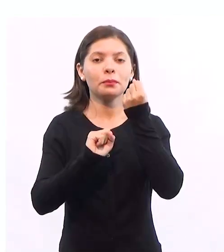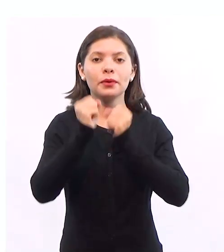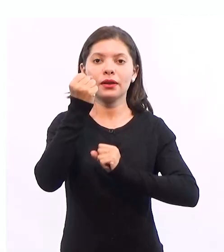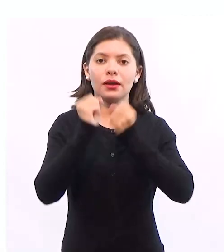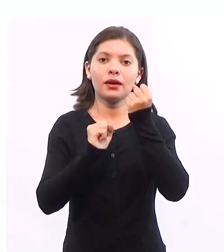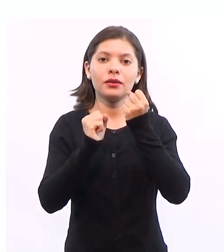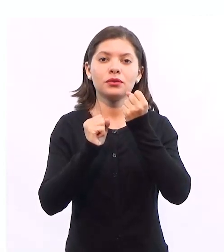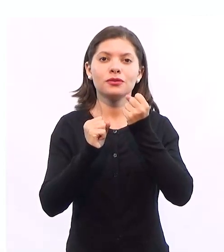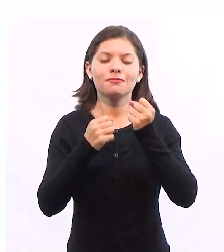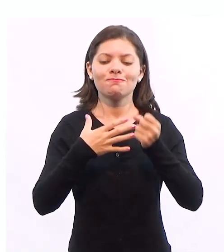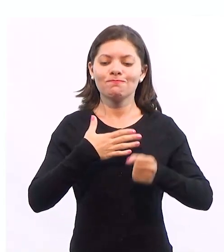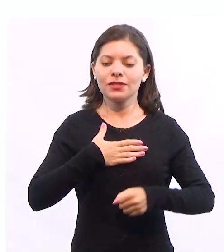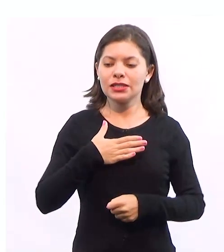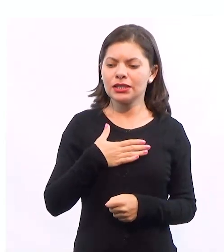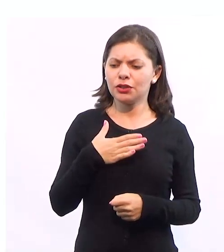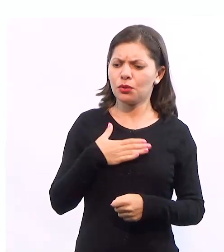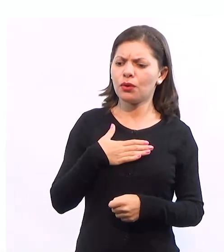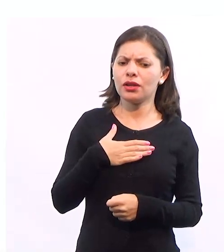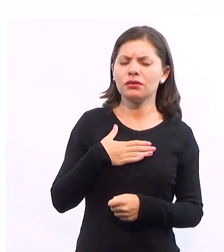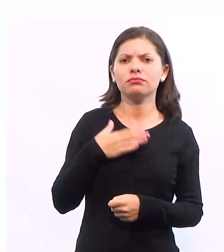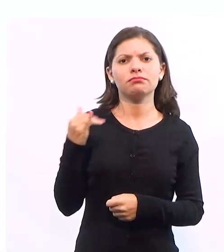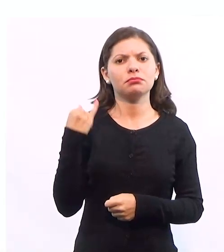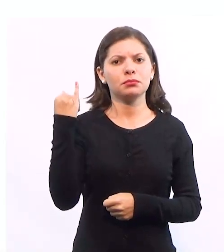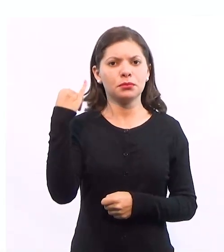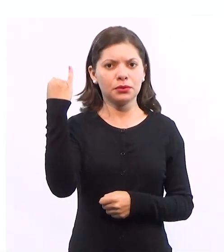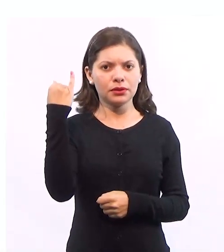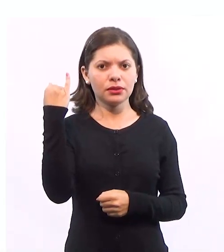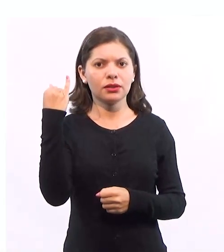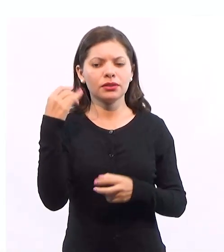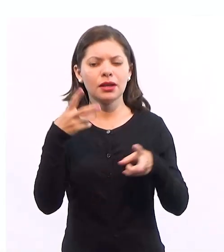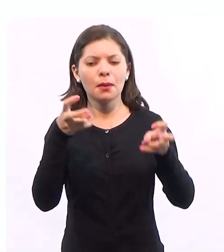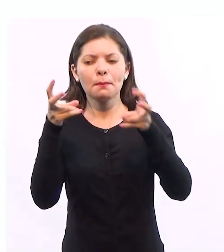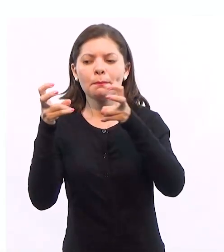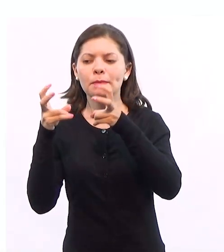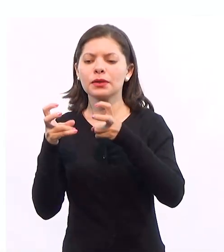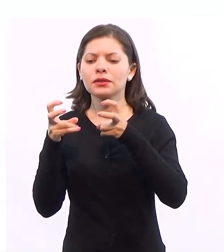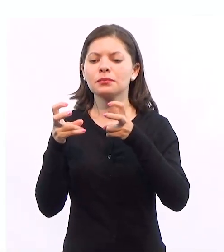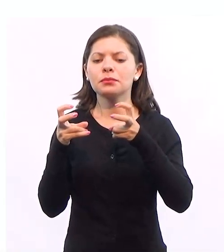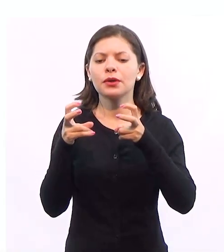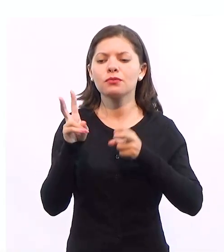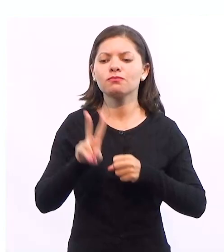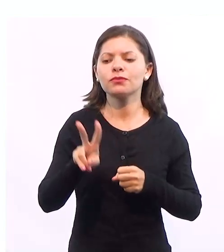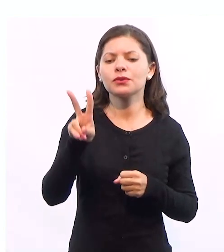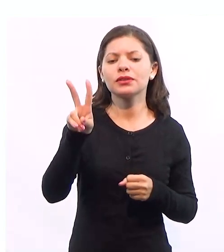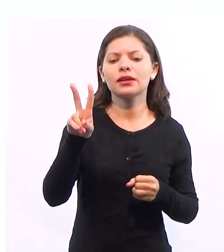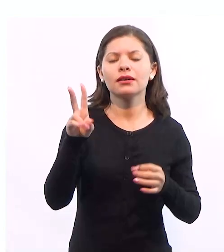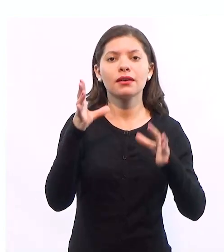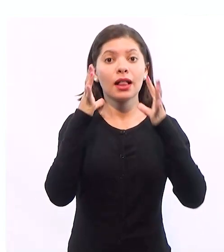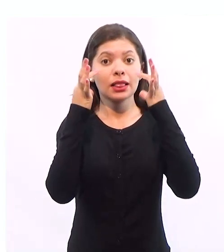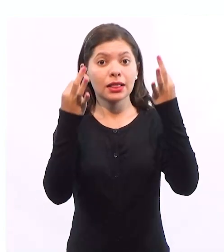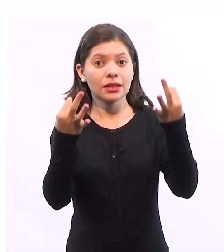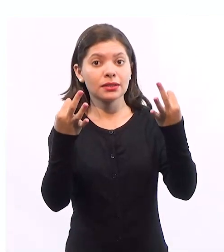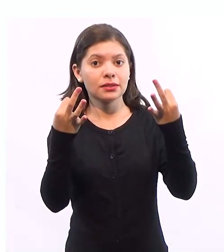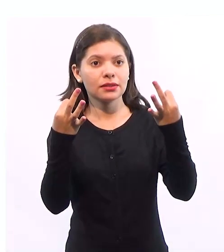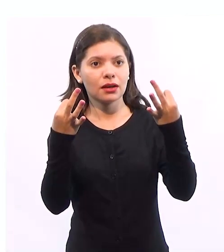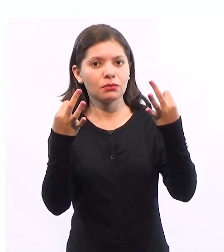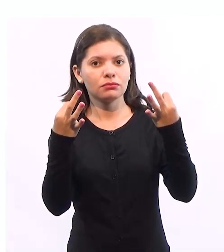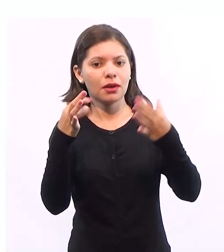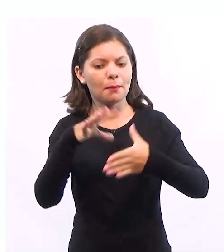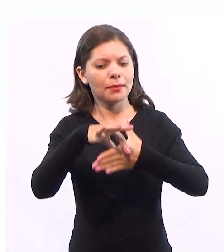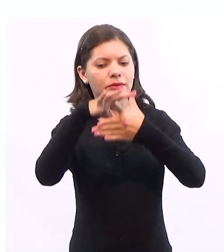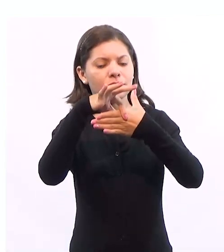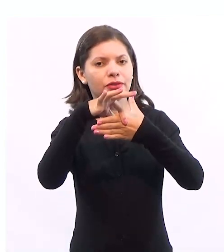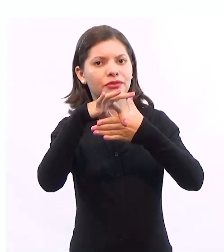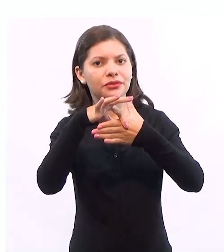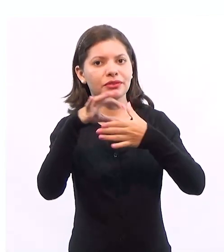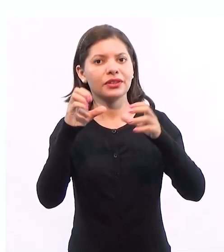né, se sentiam importantes, ele percebeu no estudo dele, que eles valorizavam a atenção recebida pela chefia, né? E